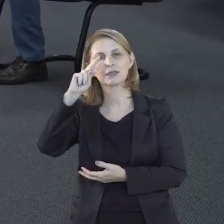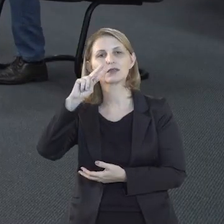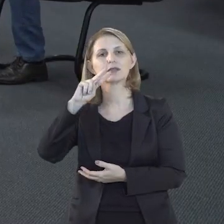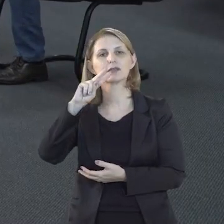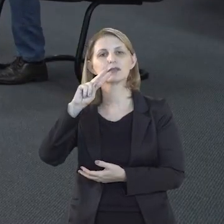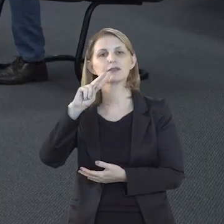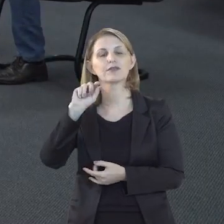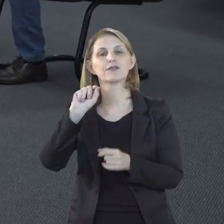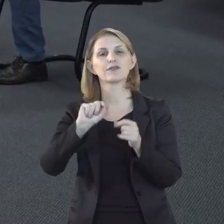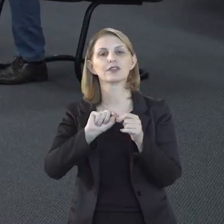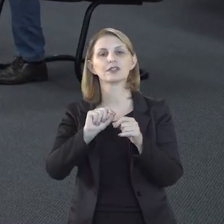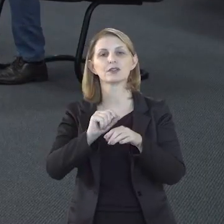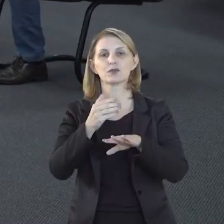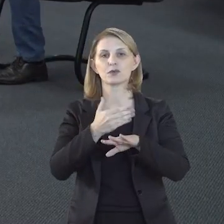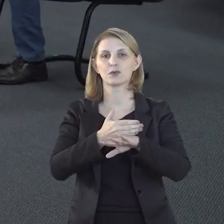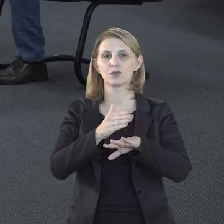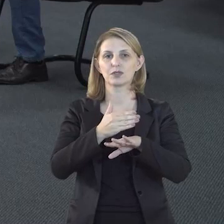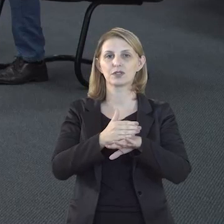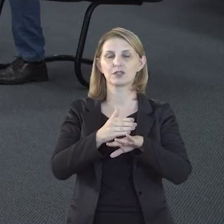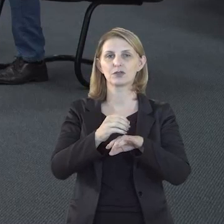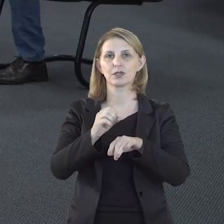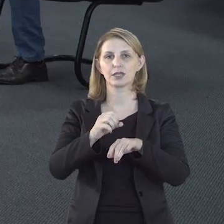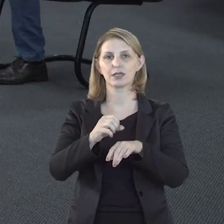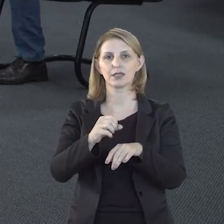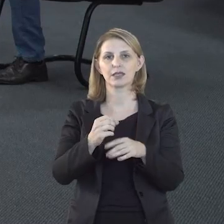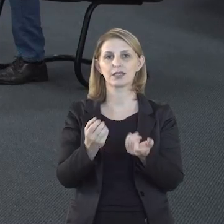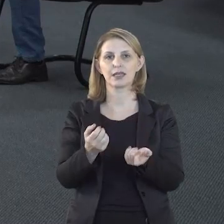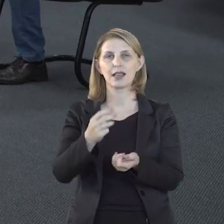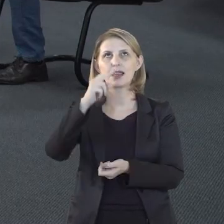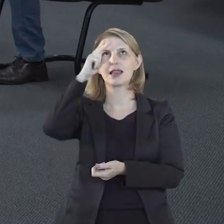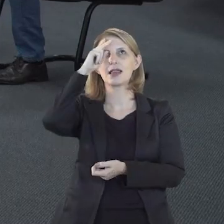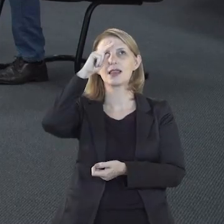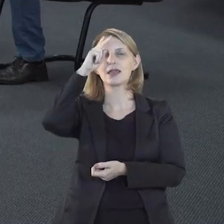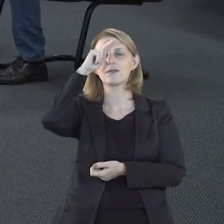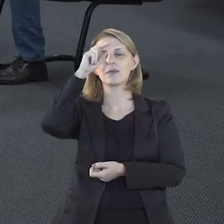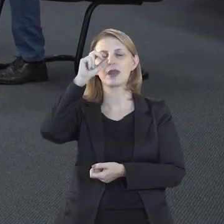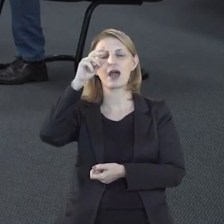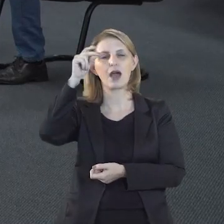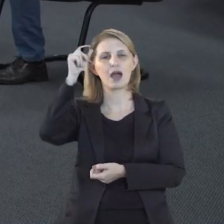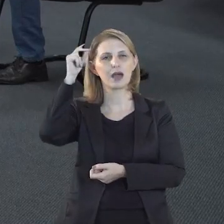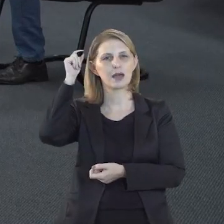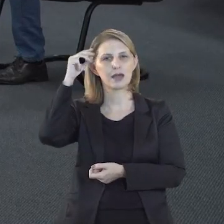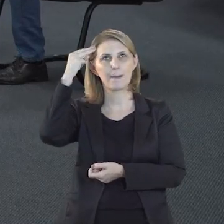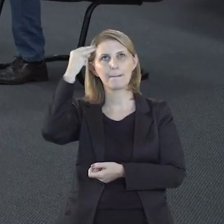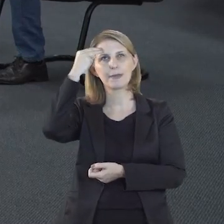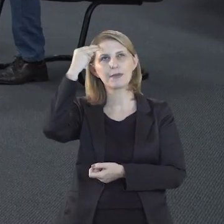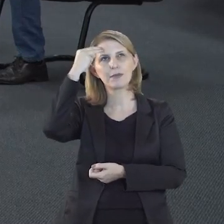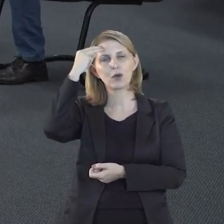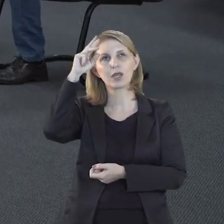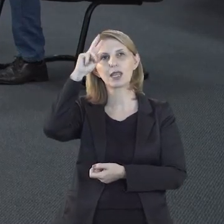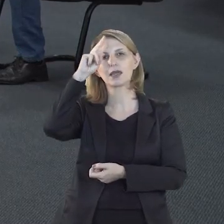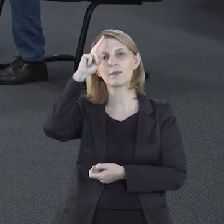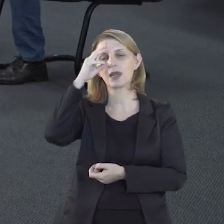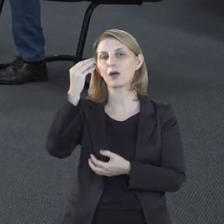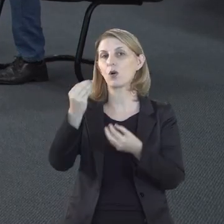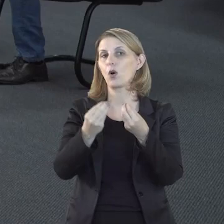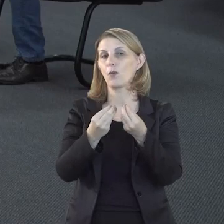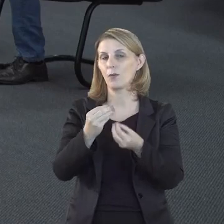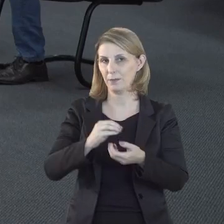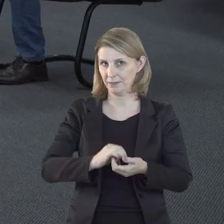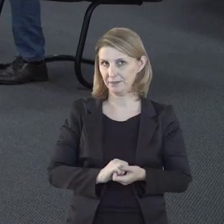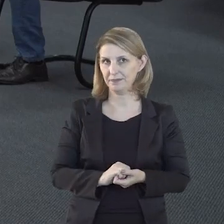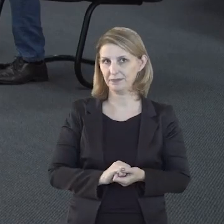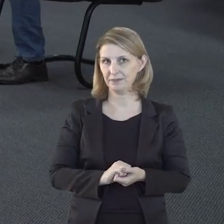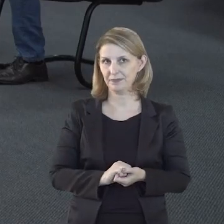Percebe? E quando essas memórias vêm, entenda, eu só estou fazendo um exercício com vocês de acesso a